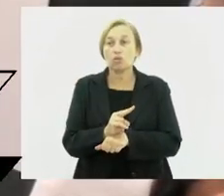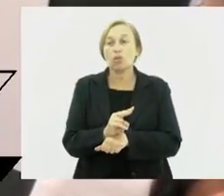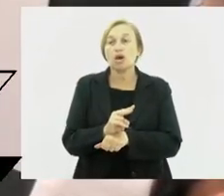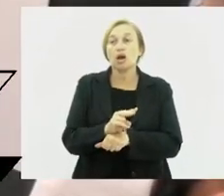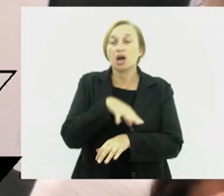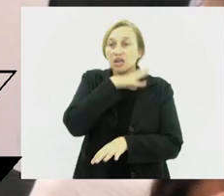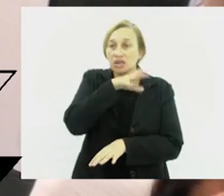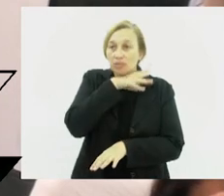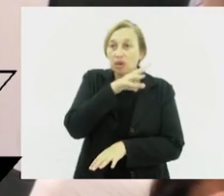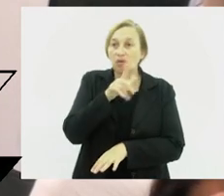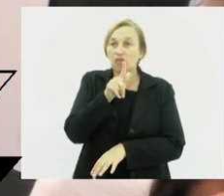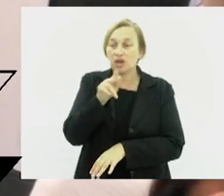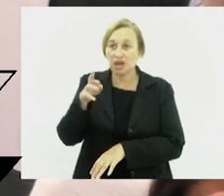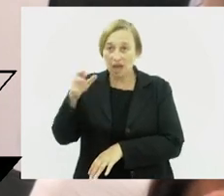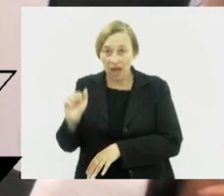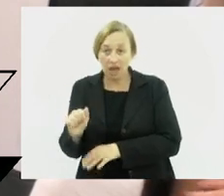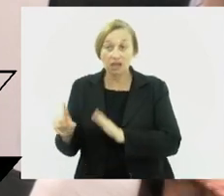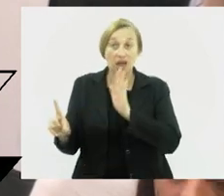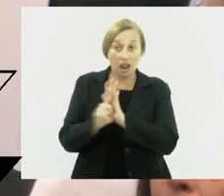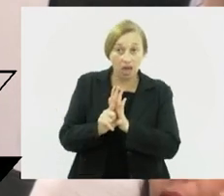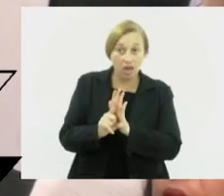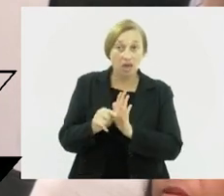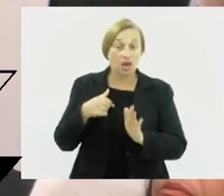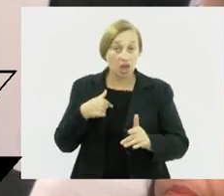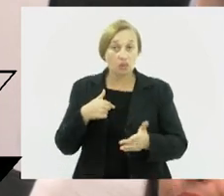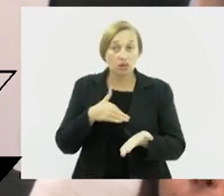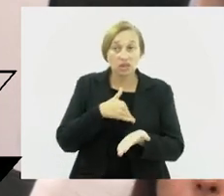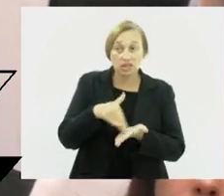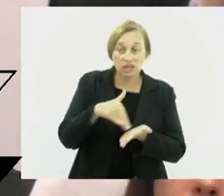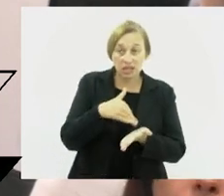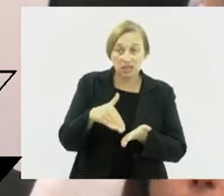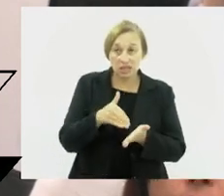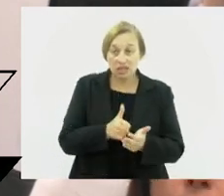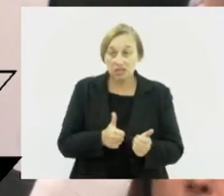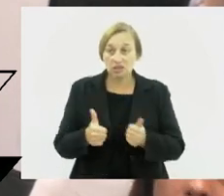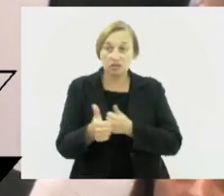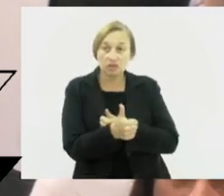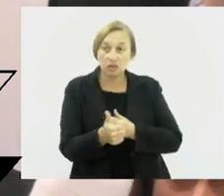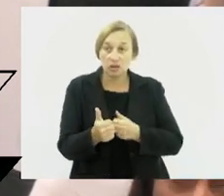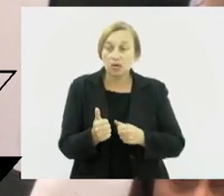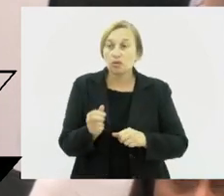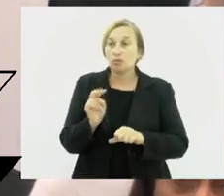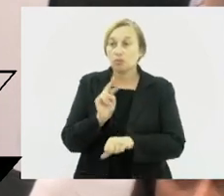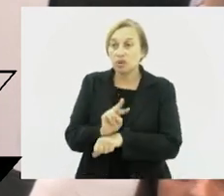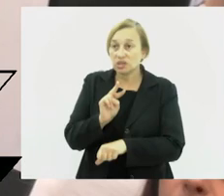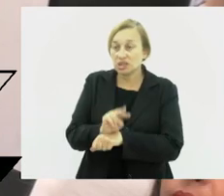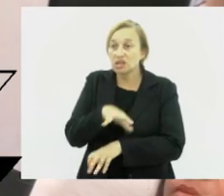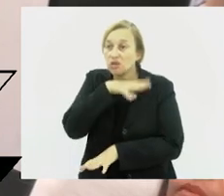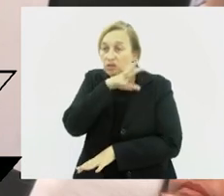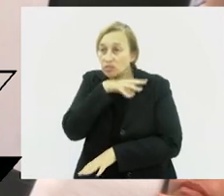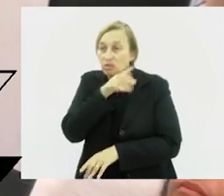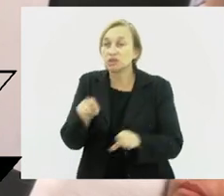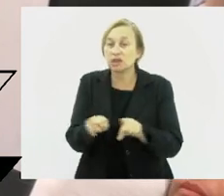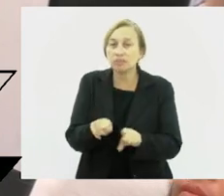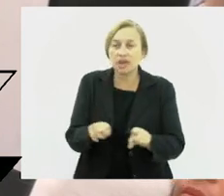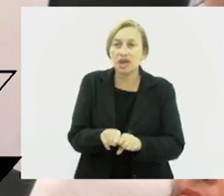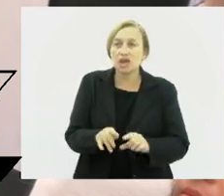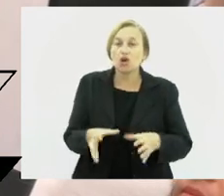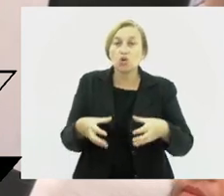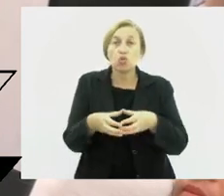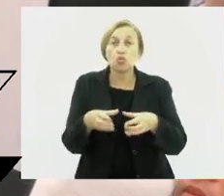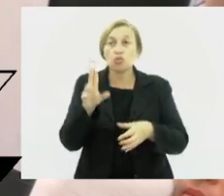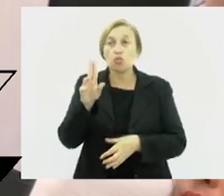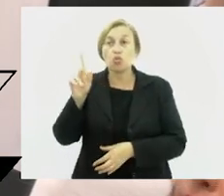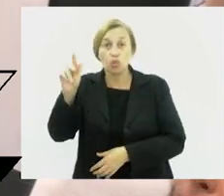trabalhou muito quando estive à frente da Secretaria Municipal de Proteção e Defesa dos Animais, a equipe UPRA, que também tem